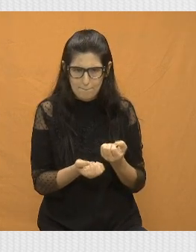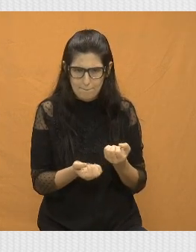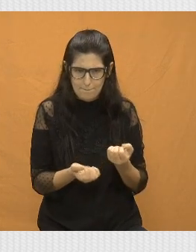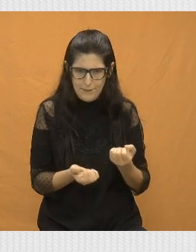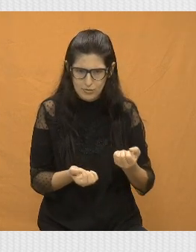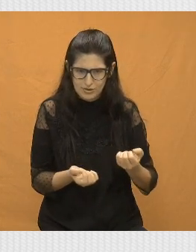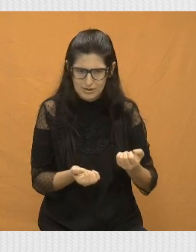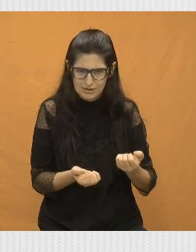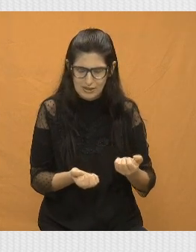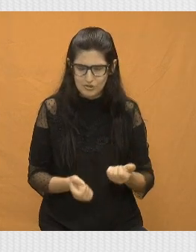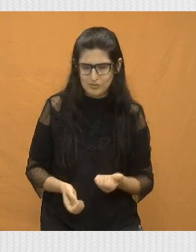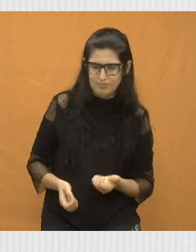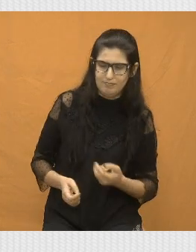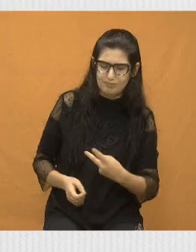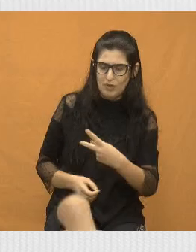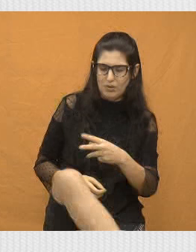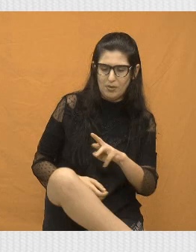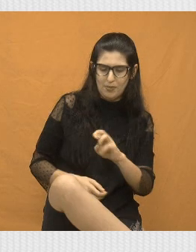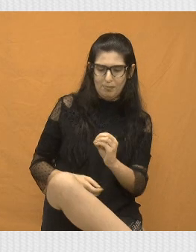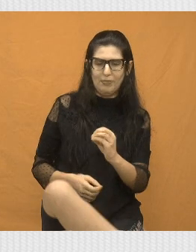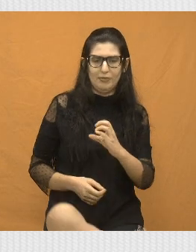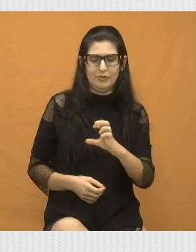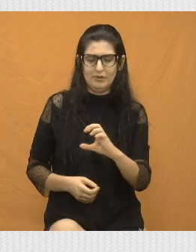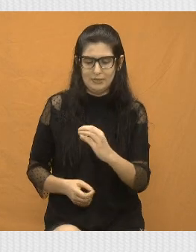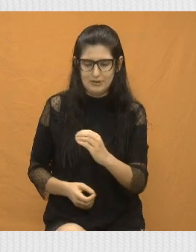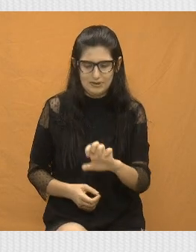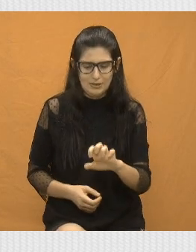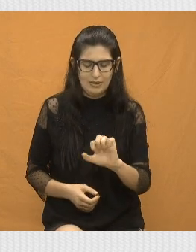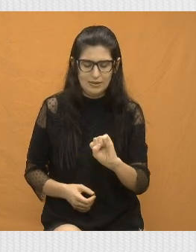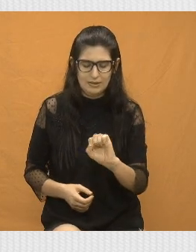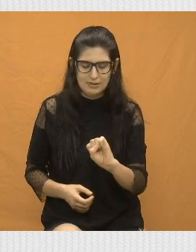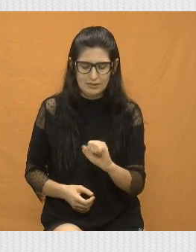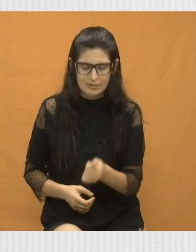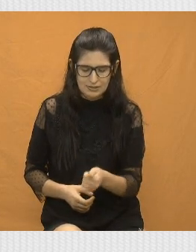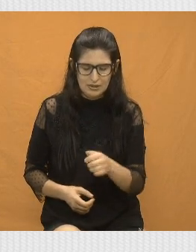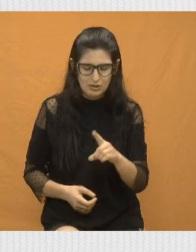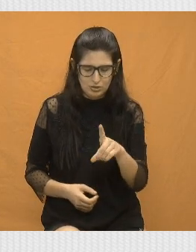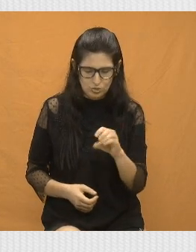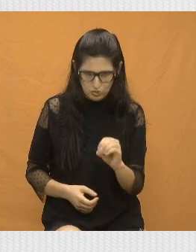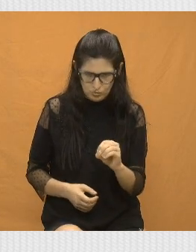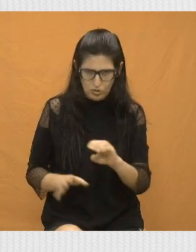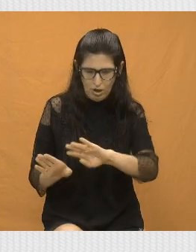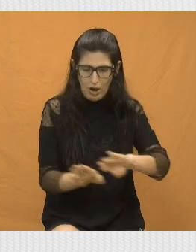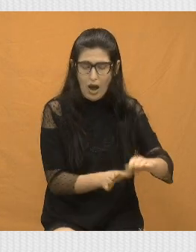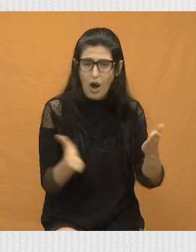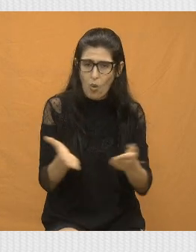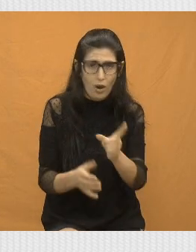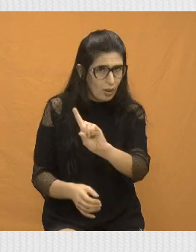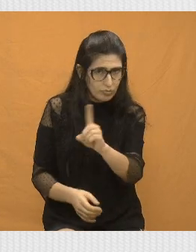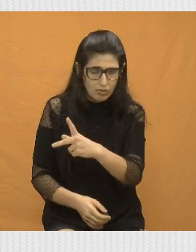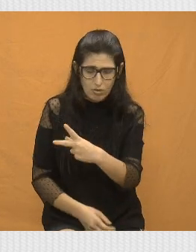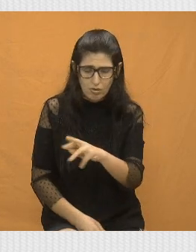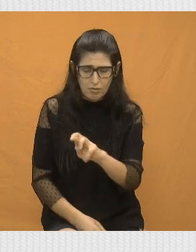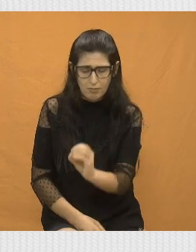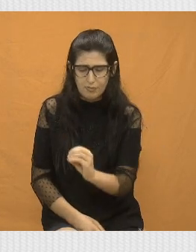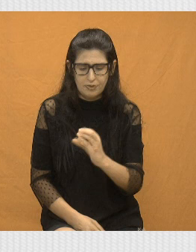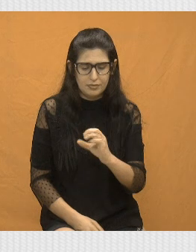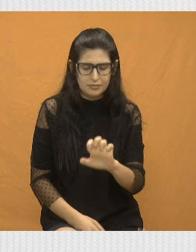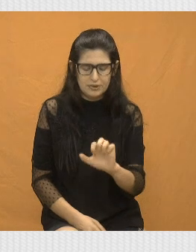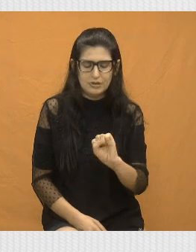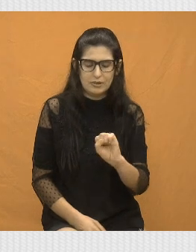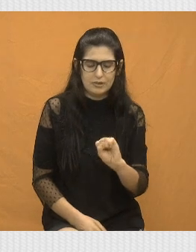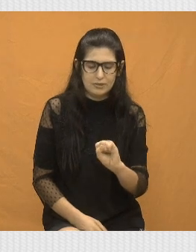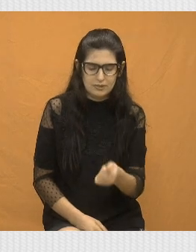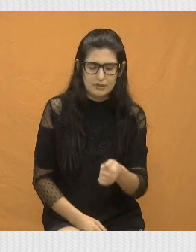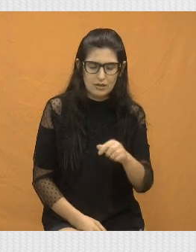Agora temos as inscrições de resto a pagar não processado. Em exercícios anteriores,